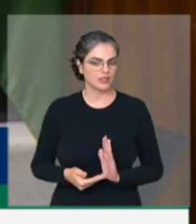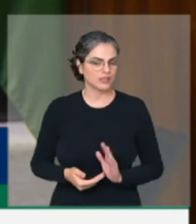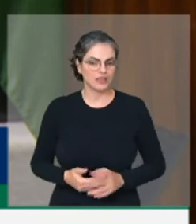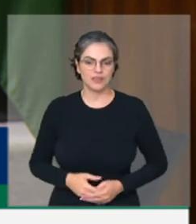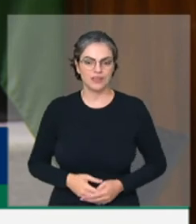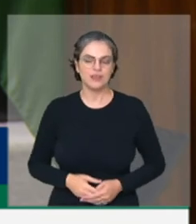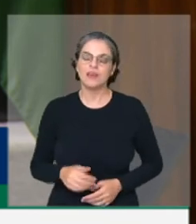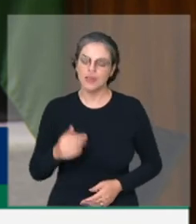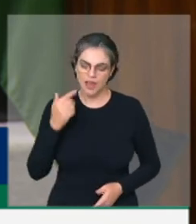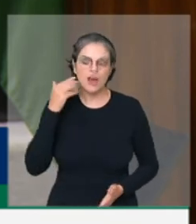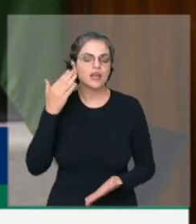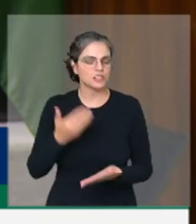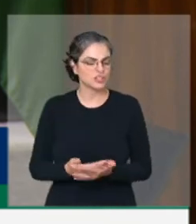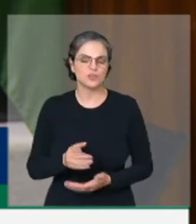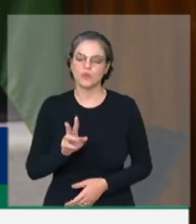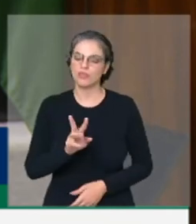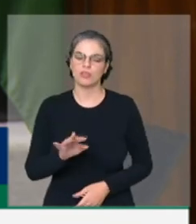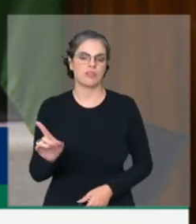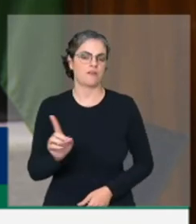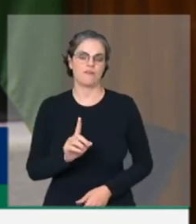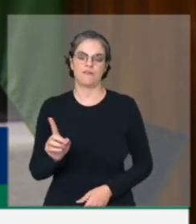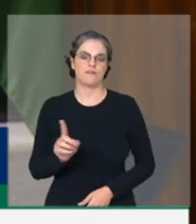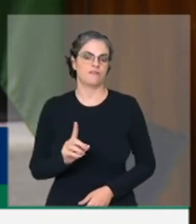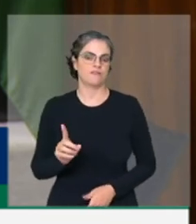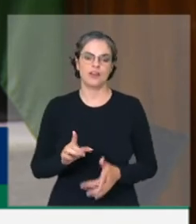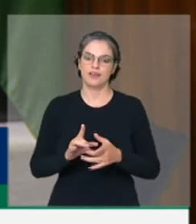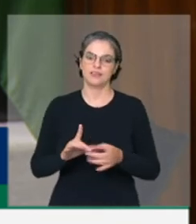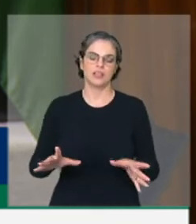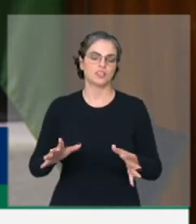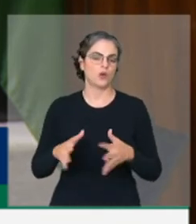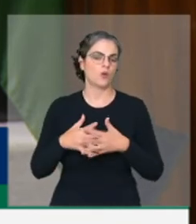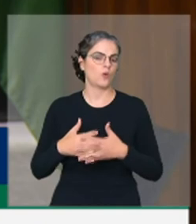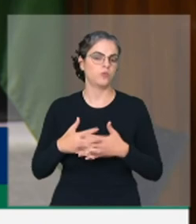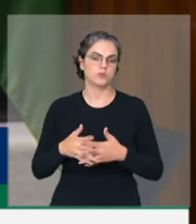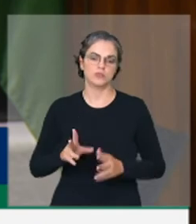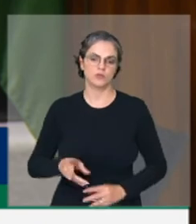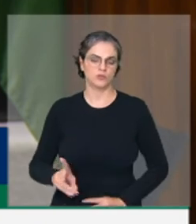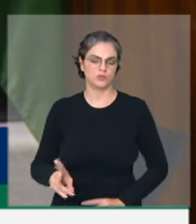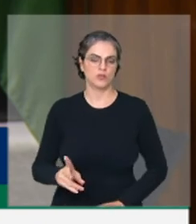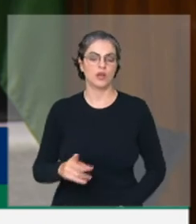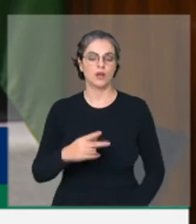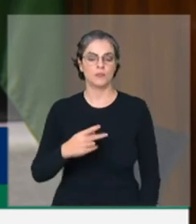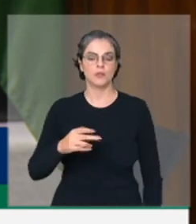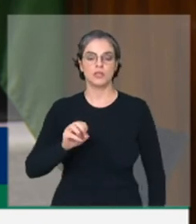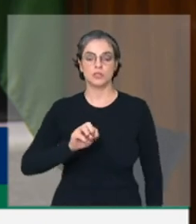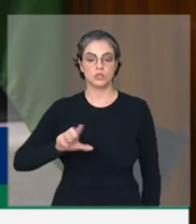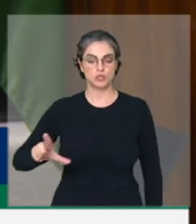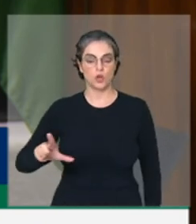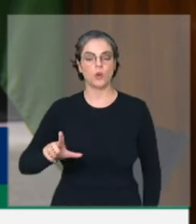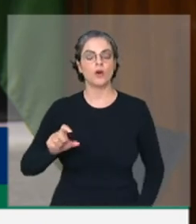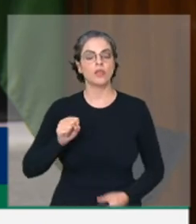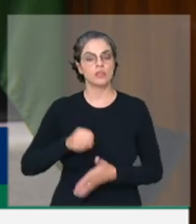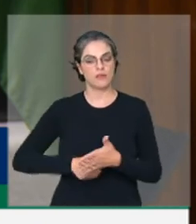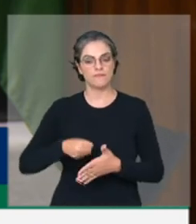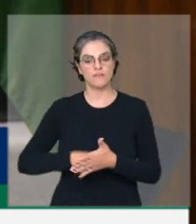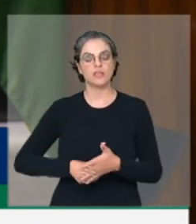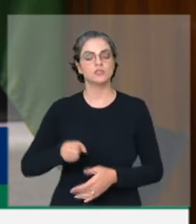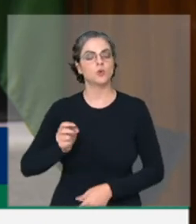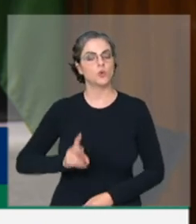vai legitimar a barbárie. O PSOL defende a manutenção da